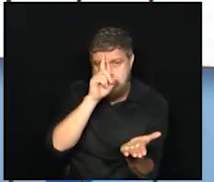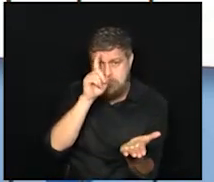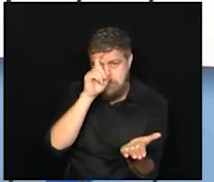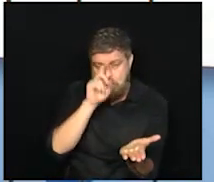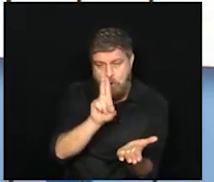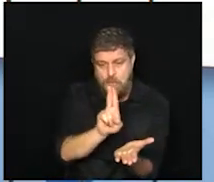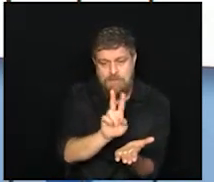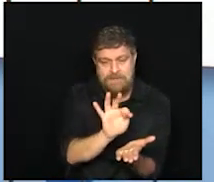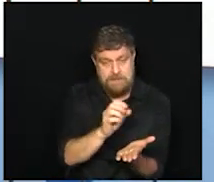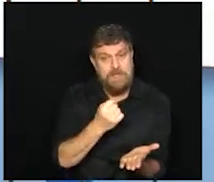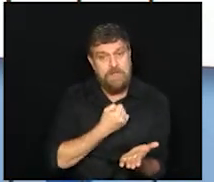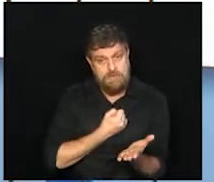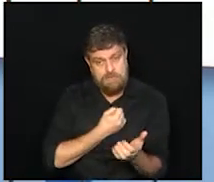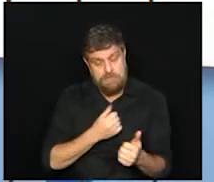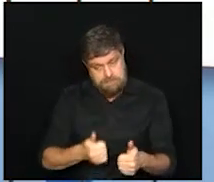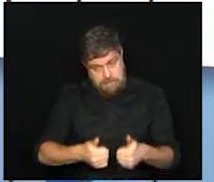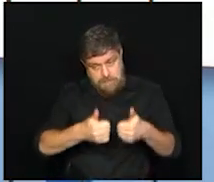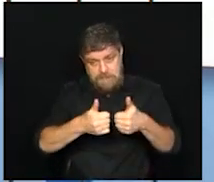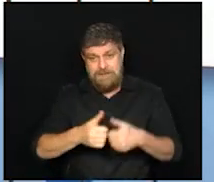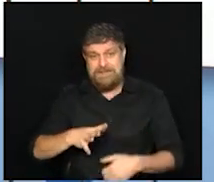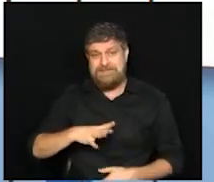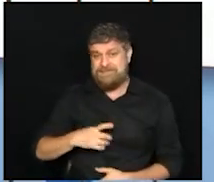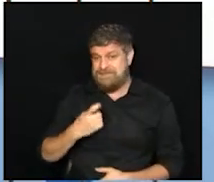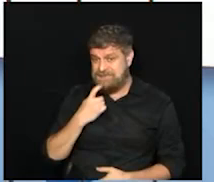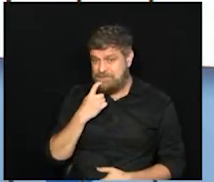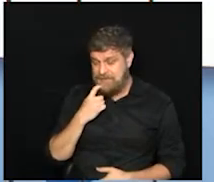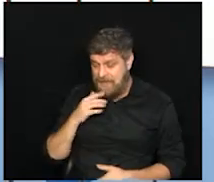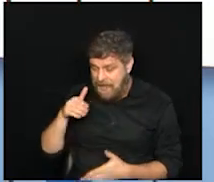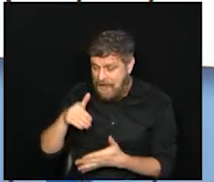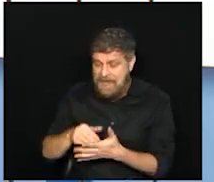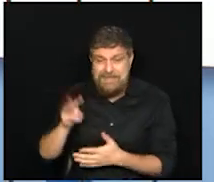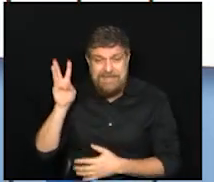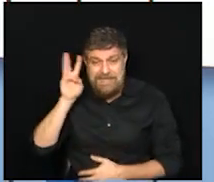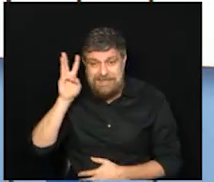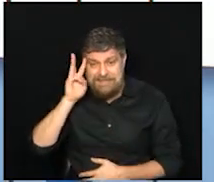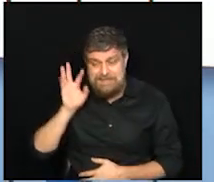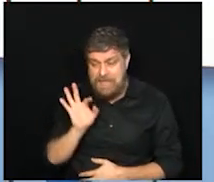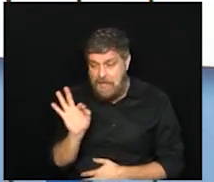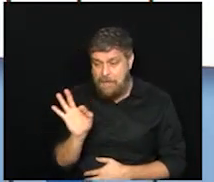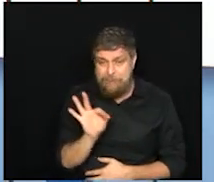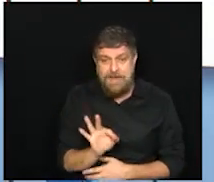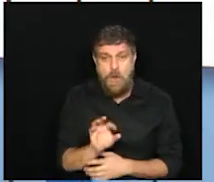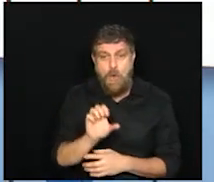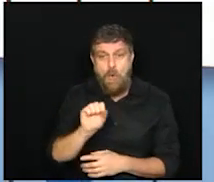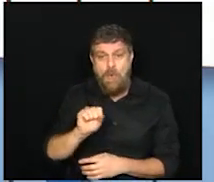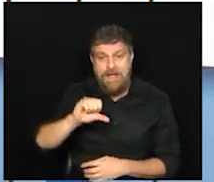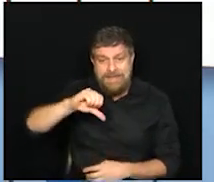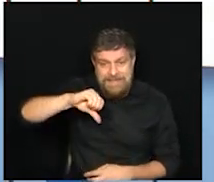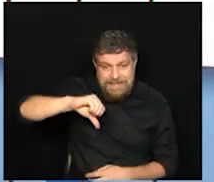número positivo. Mas aqui em Campinas, até essa terça-feira, a taxa era de